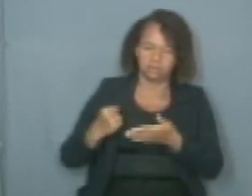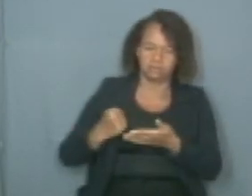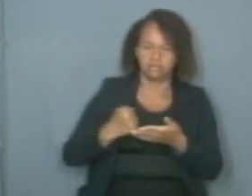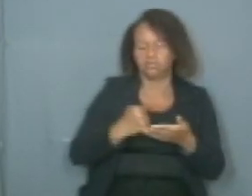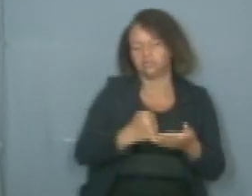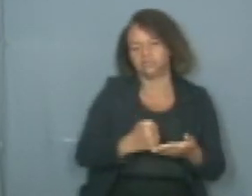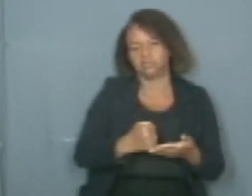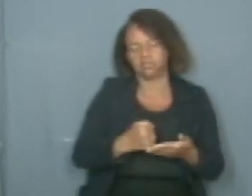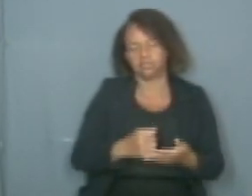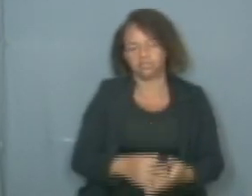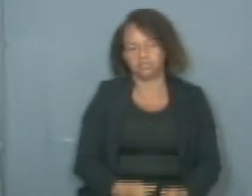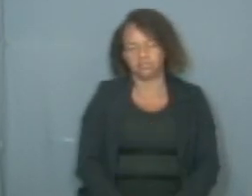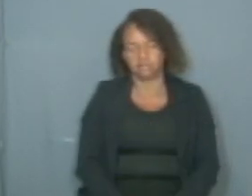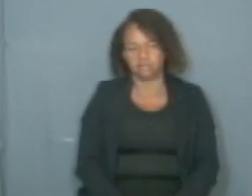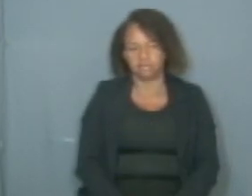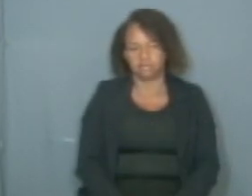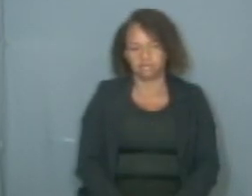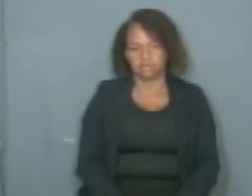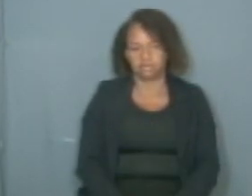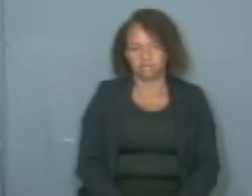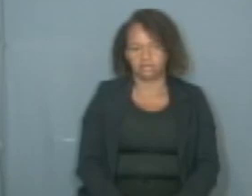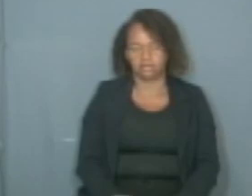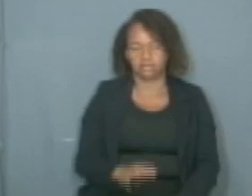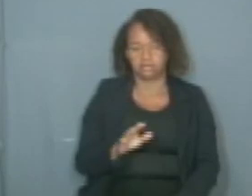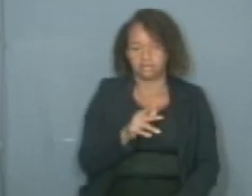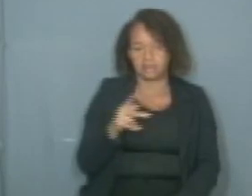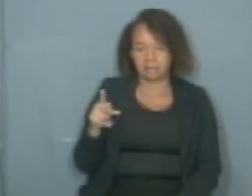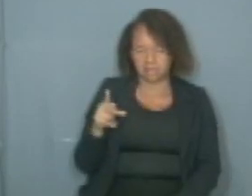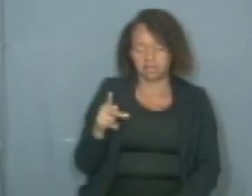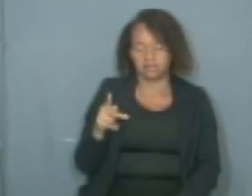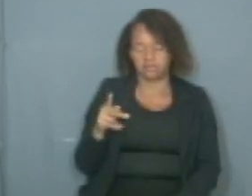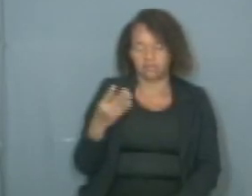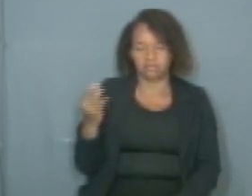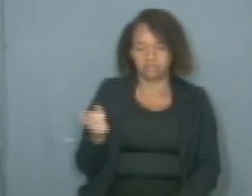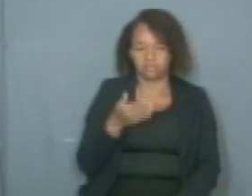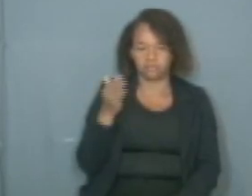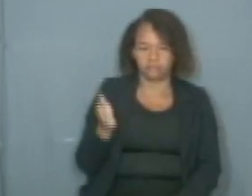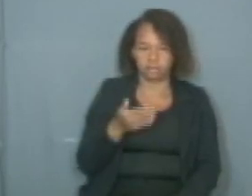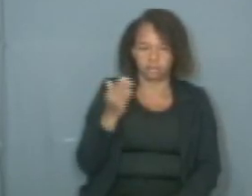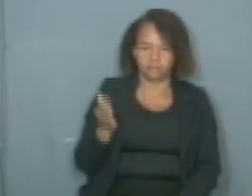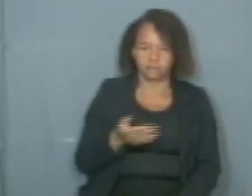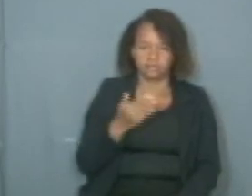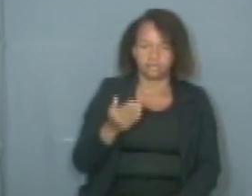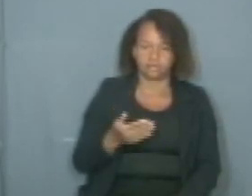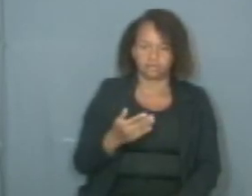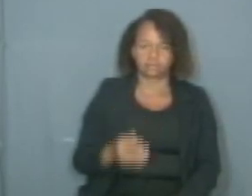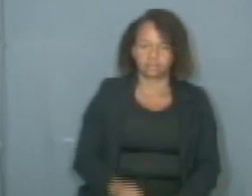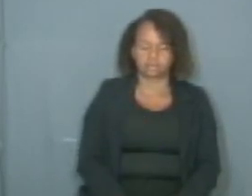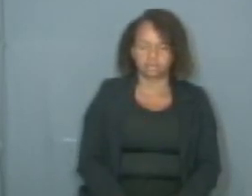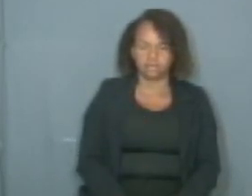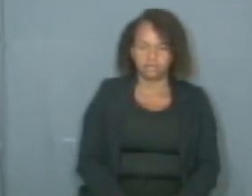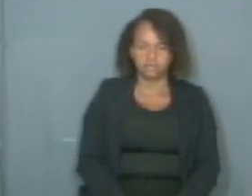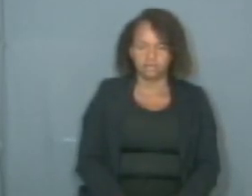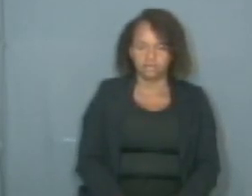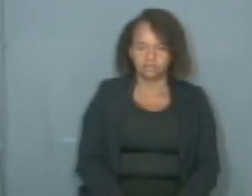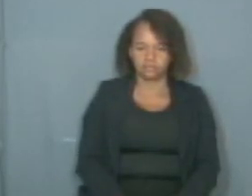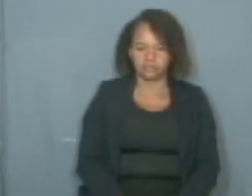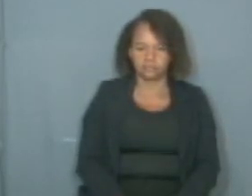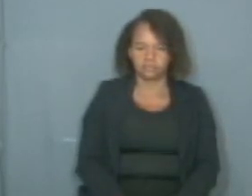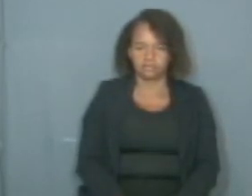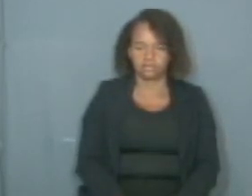ajudar. Eu vou passar aqui, presidente, alguns, para poder a gente acelerar.